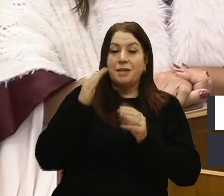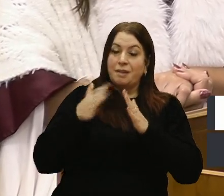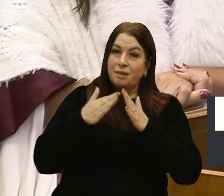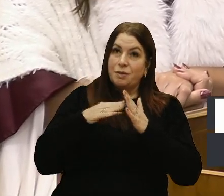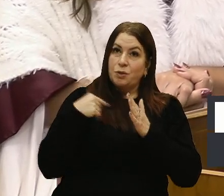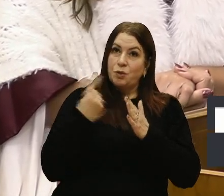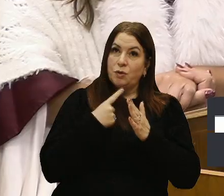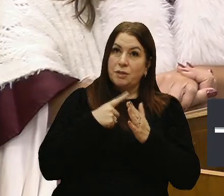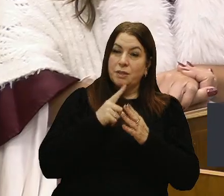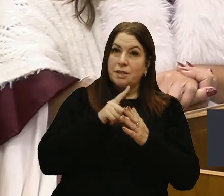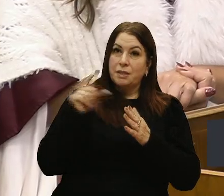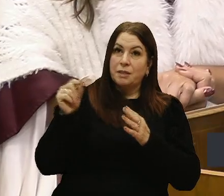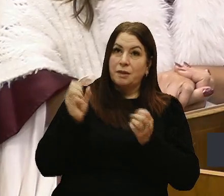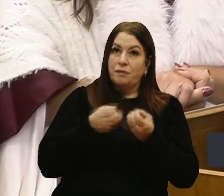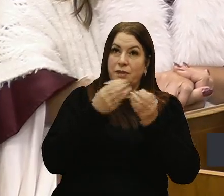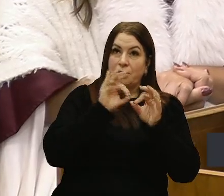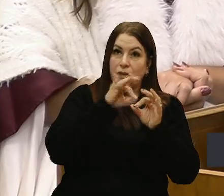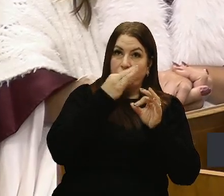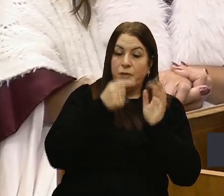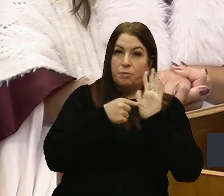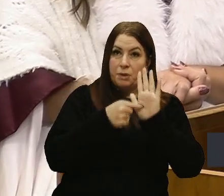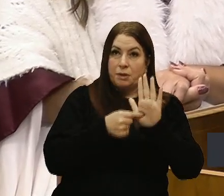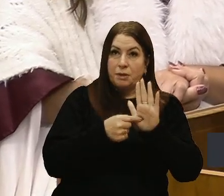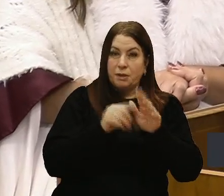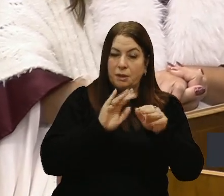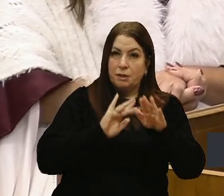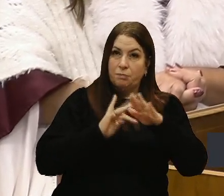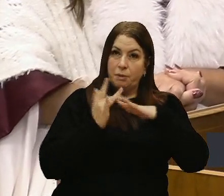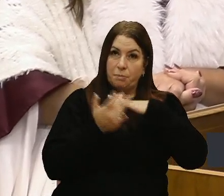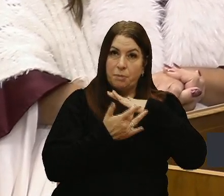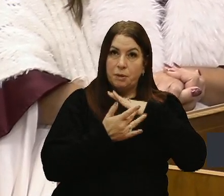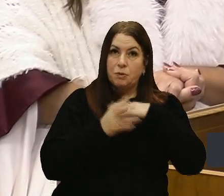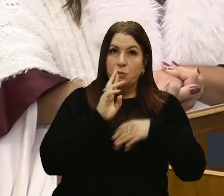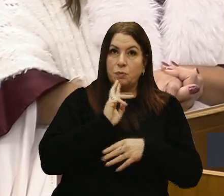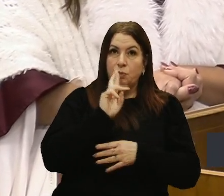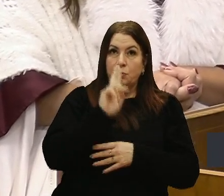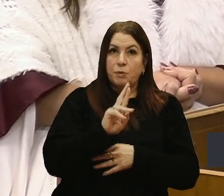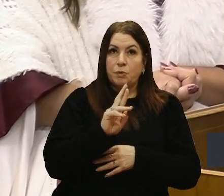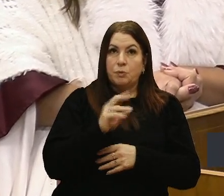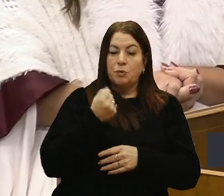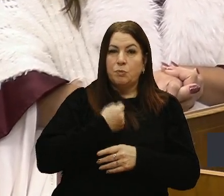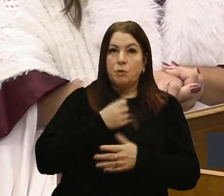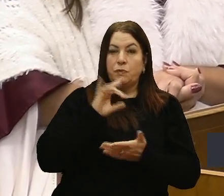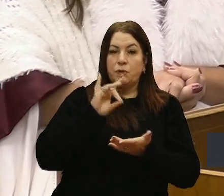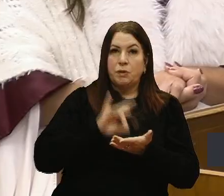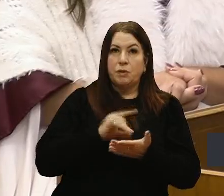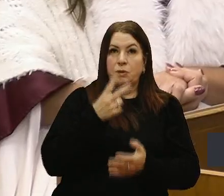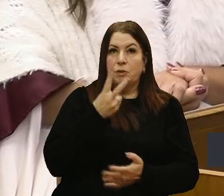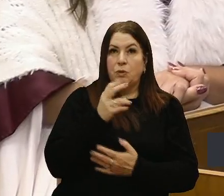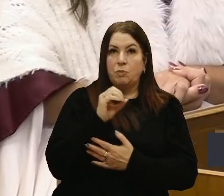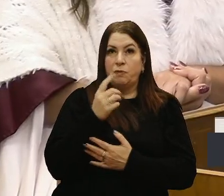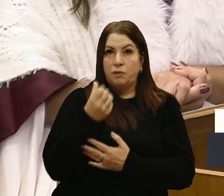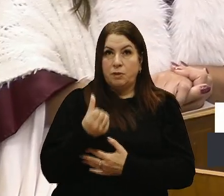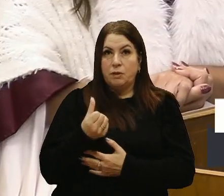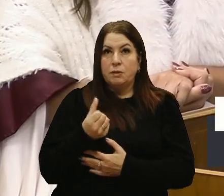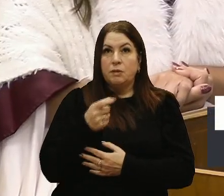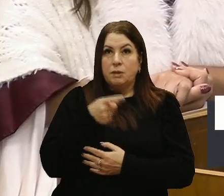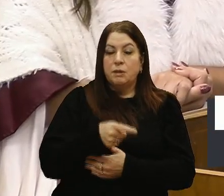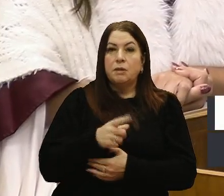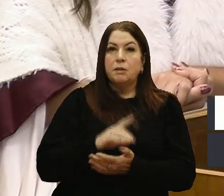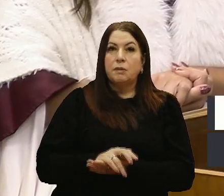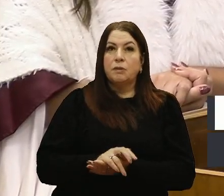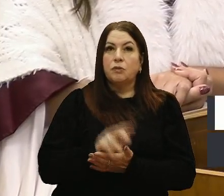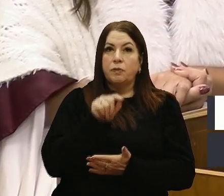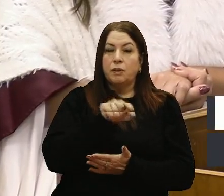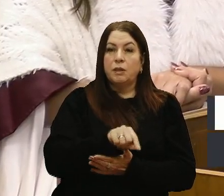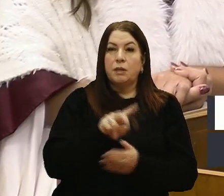Nós acabamos de sair lá da Festa da Uva, onde apresentamos para a imprensa o resultado dos números oficiais da Festa da Uva 2026. E aí a gente já